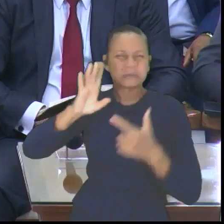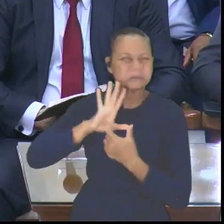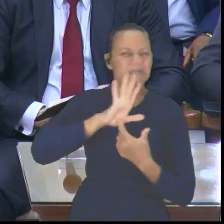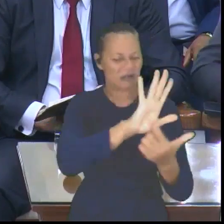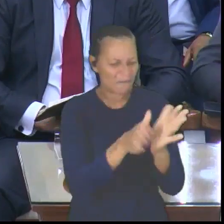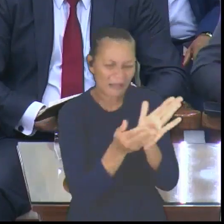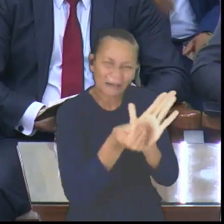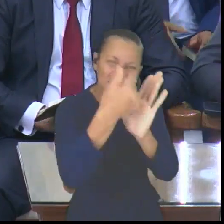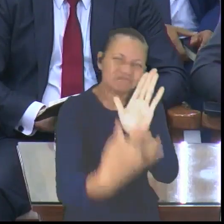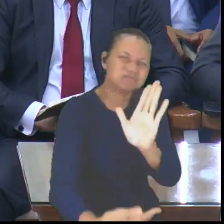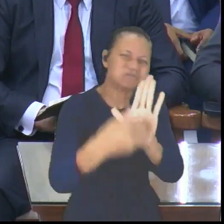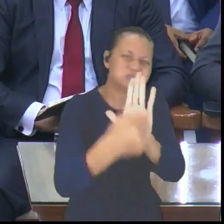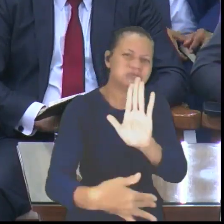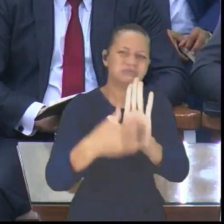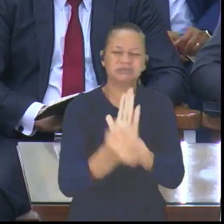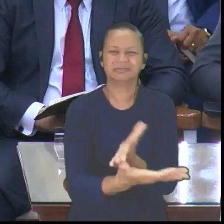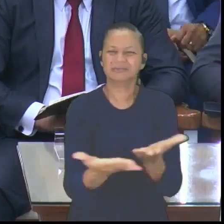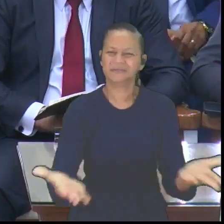sua palavra.